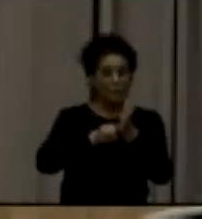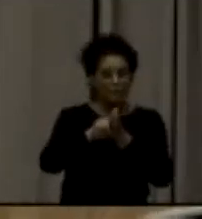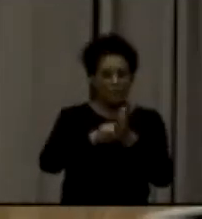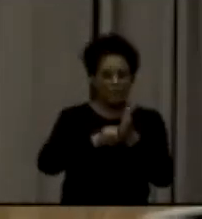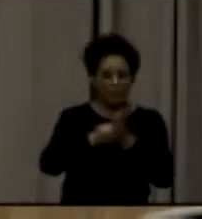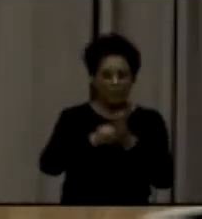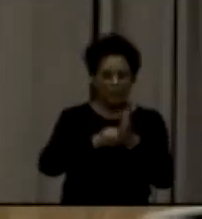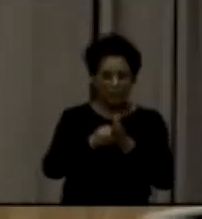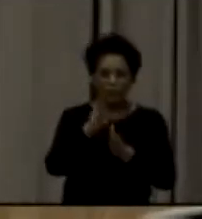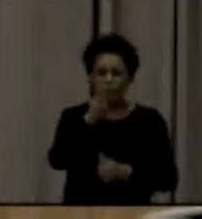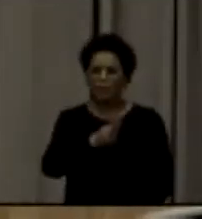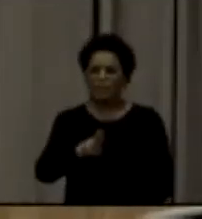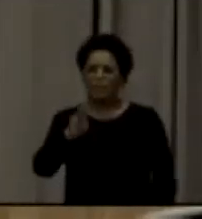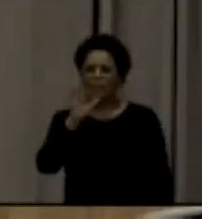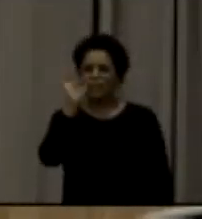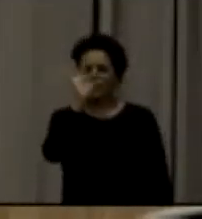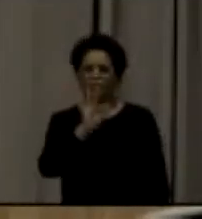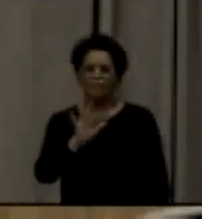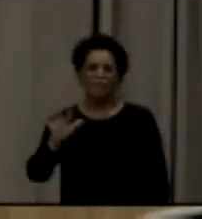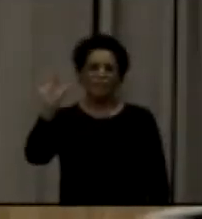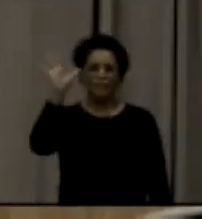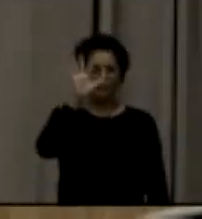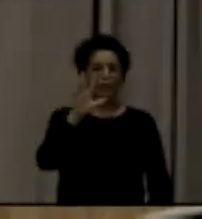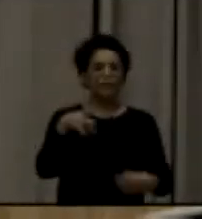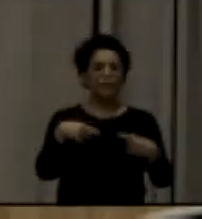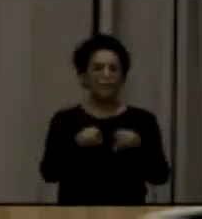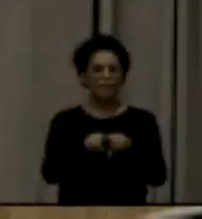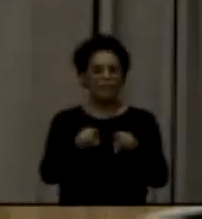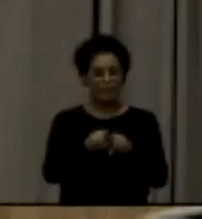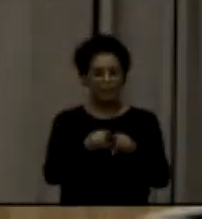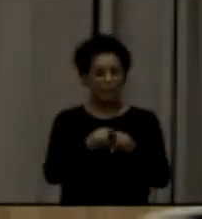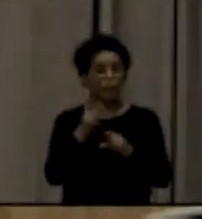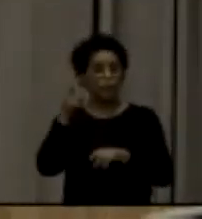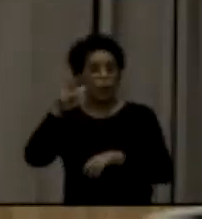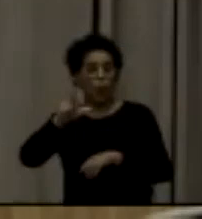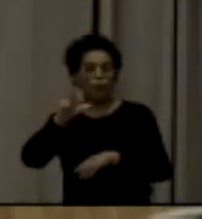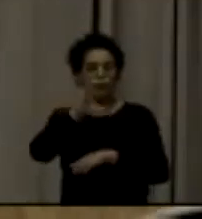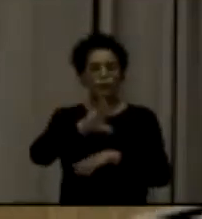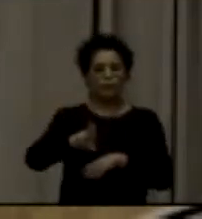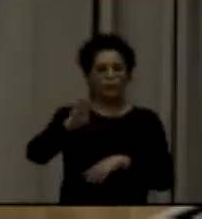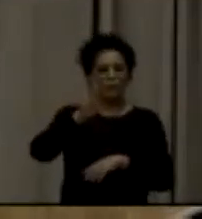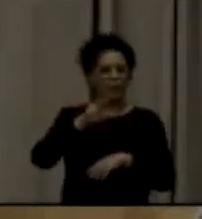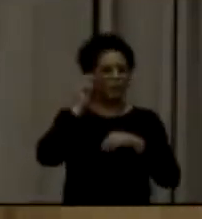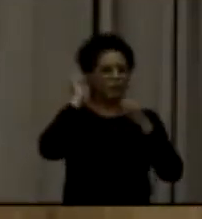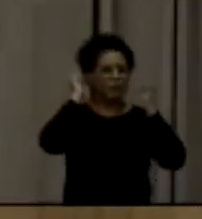Universidade Nacional de José Paz e também da Lames.